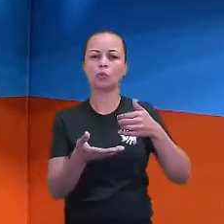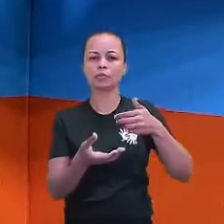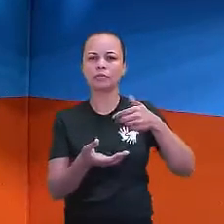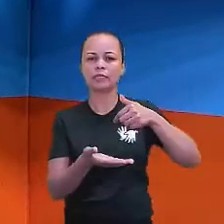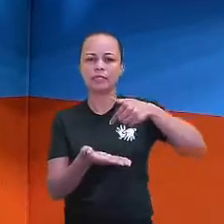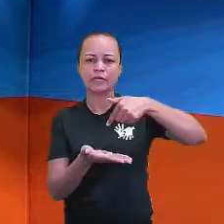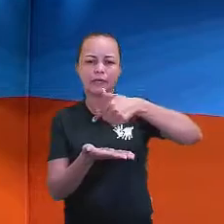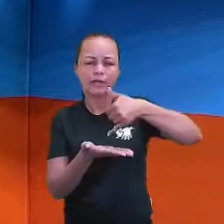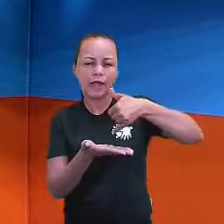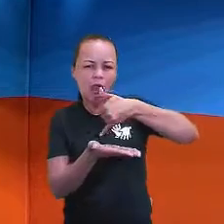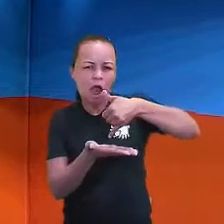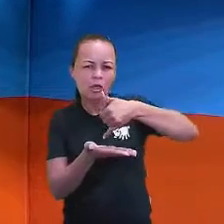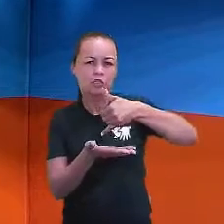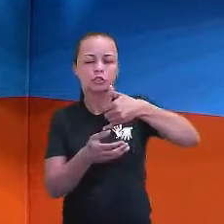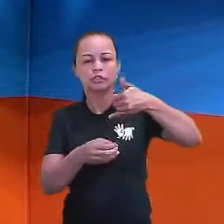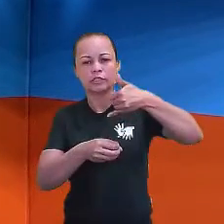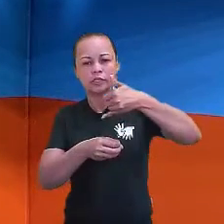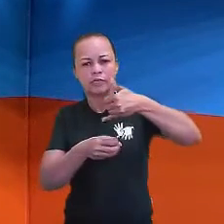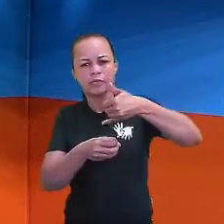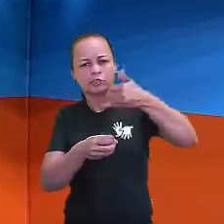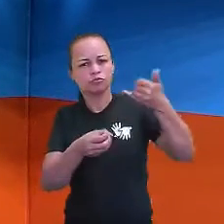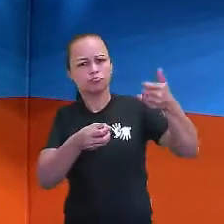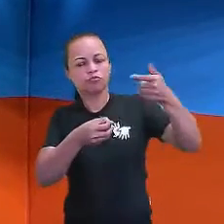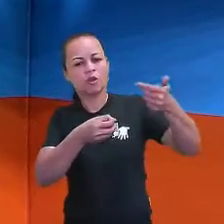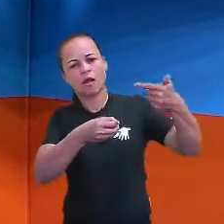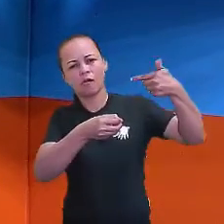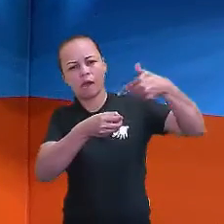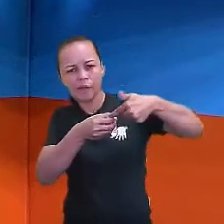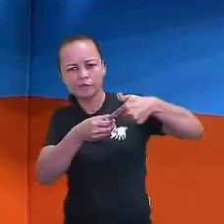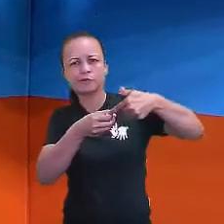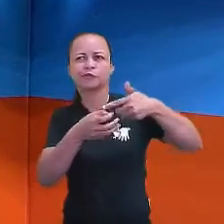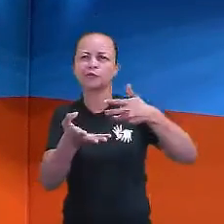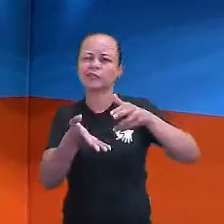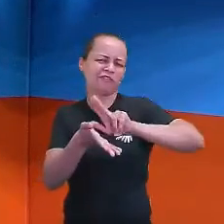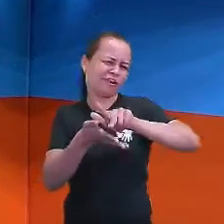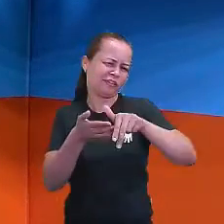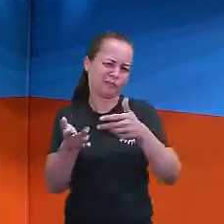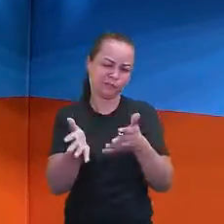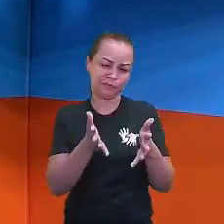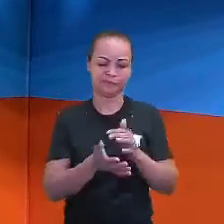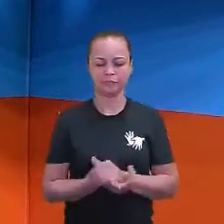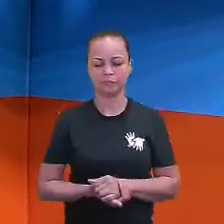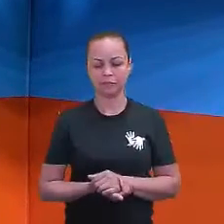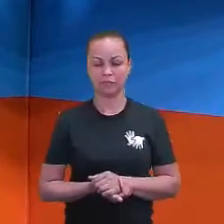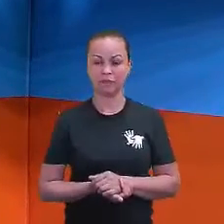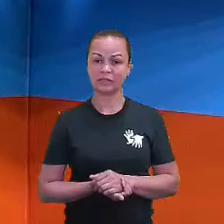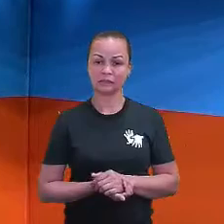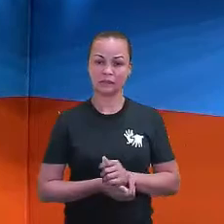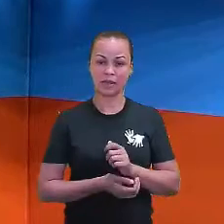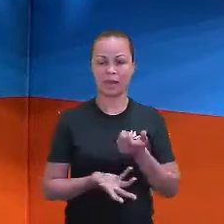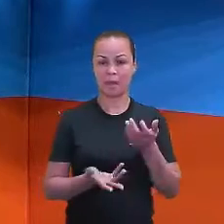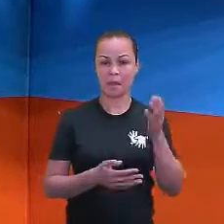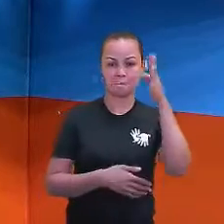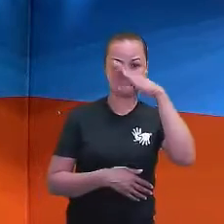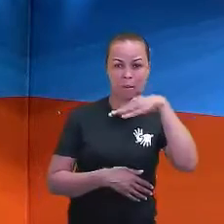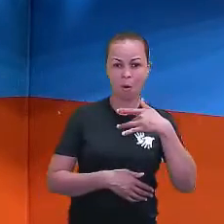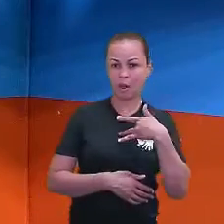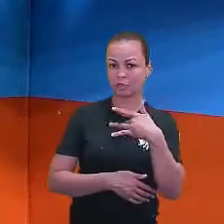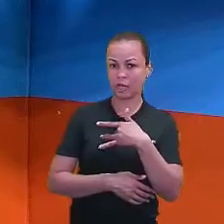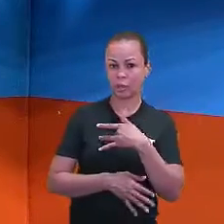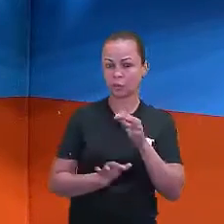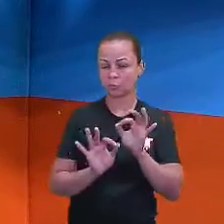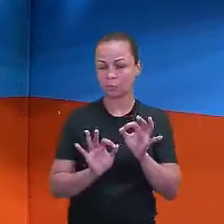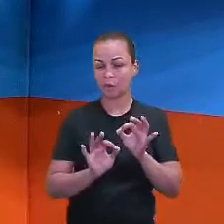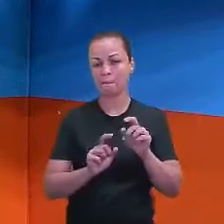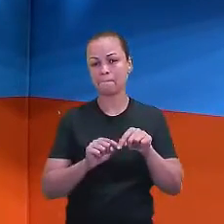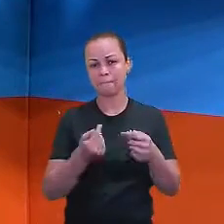E esse combustível, gente, ele ficava lá preso na terra, sem fazer mal a ninguém. Mas, na prática, a nossa matriz energética é